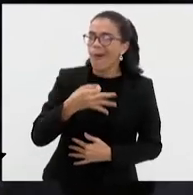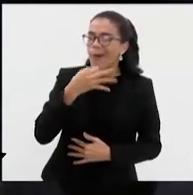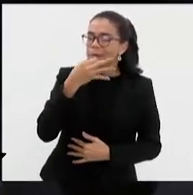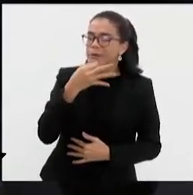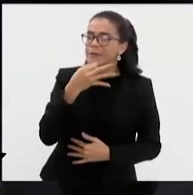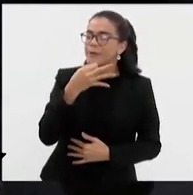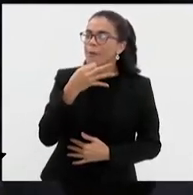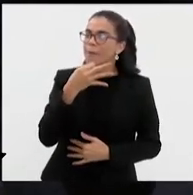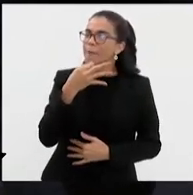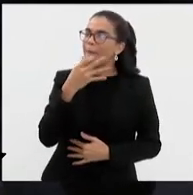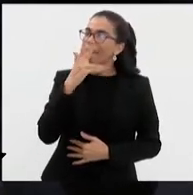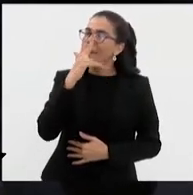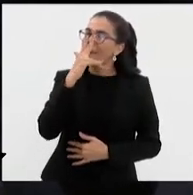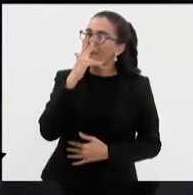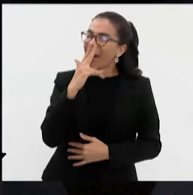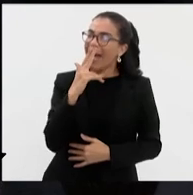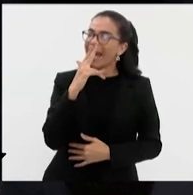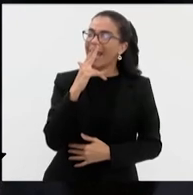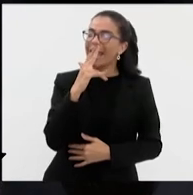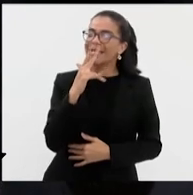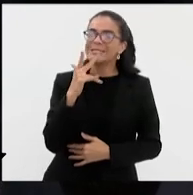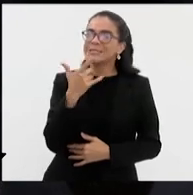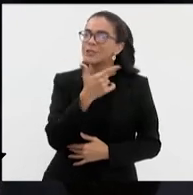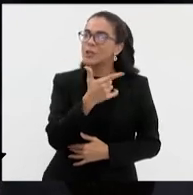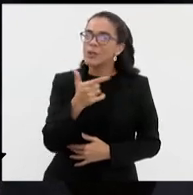se torna prematuro